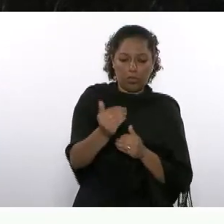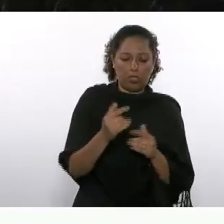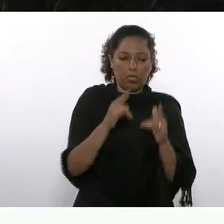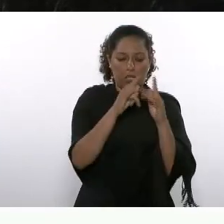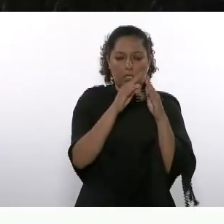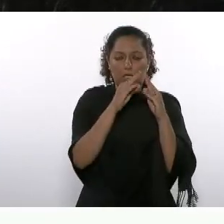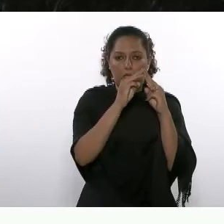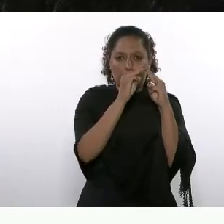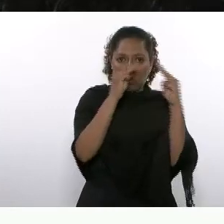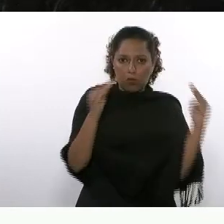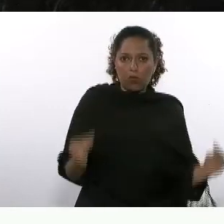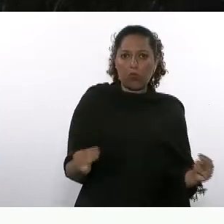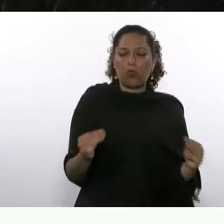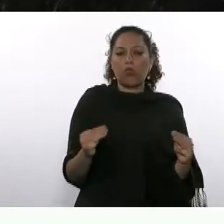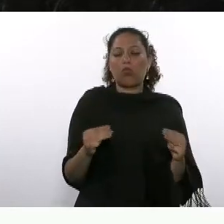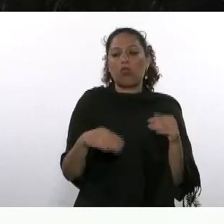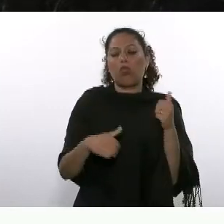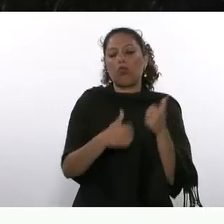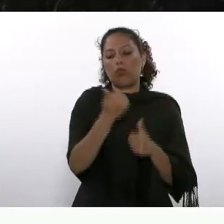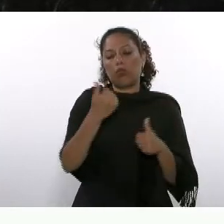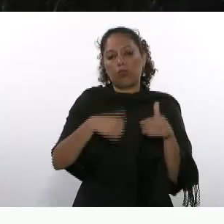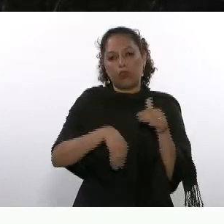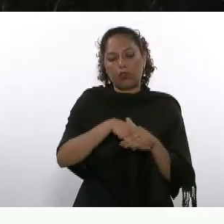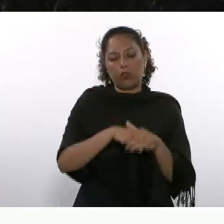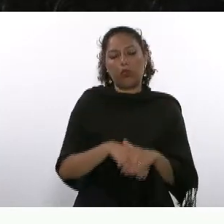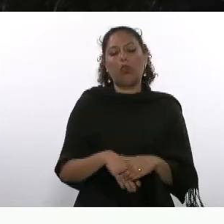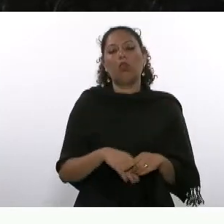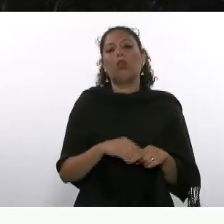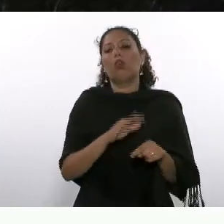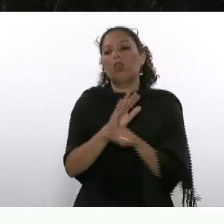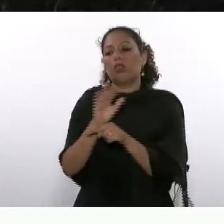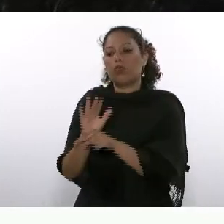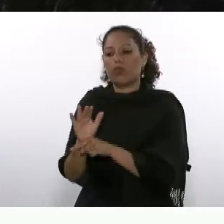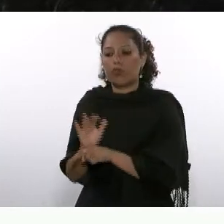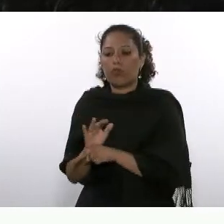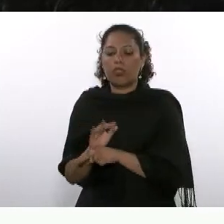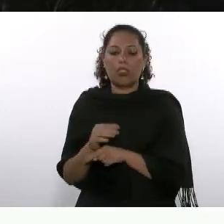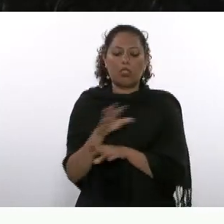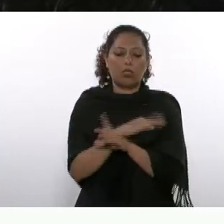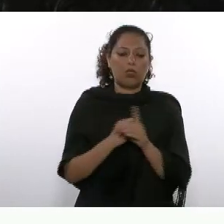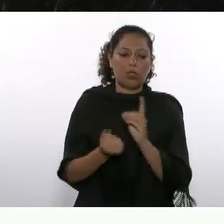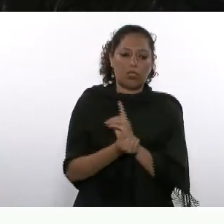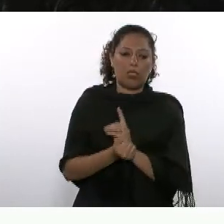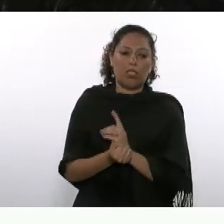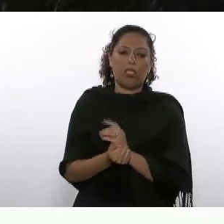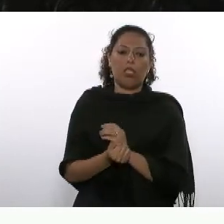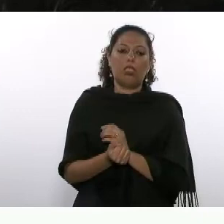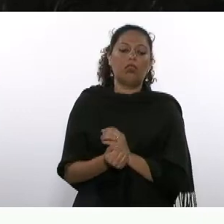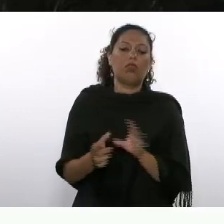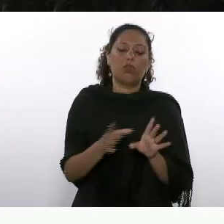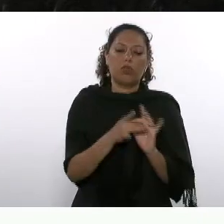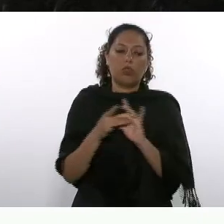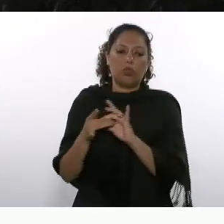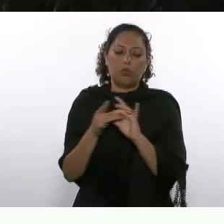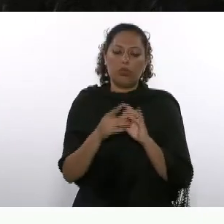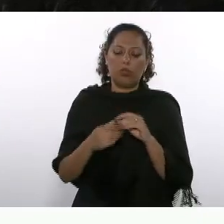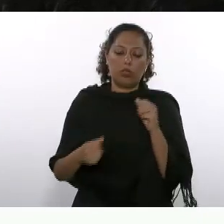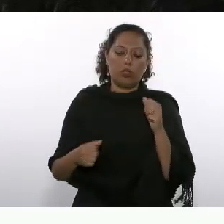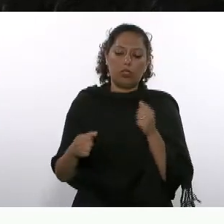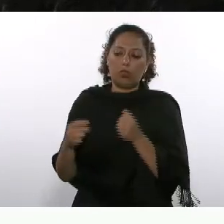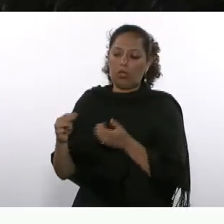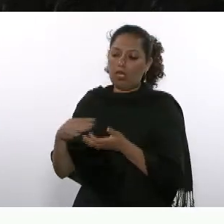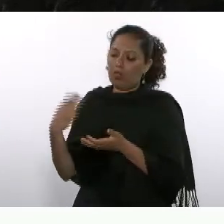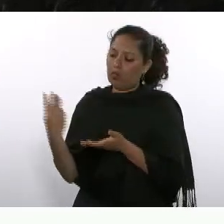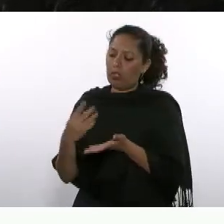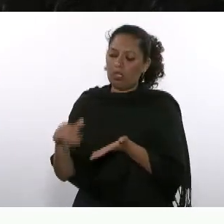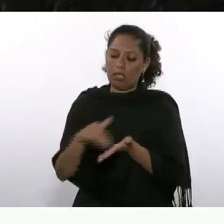museu do futebol e de forma que possa efetivamente prestar um bom serviço à sociedade, de forma integrada com as 3 secretarias. E